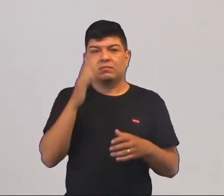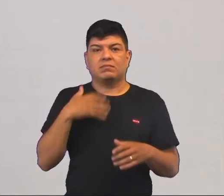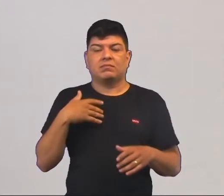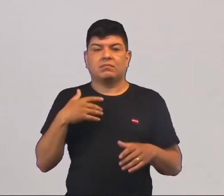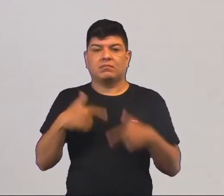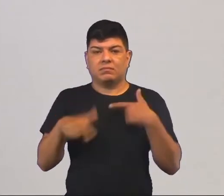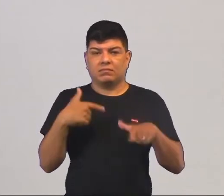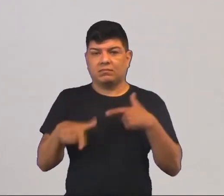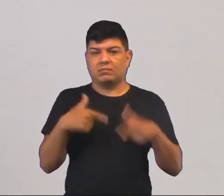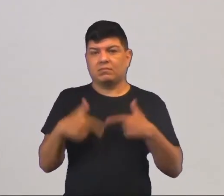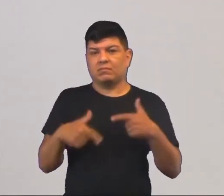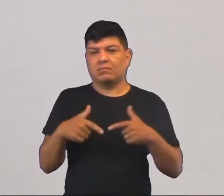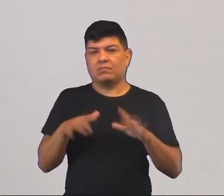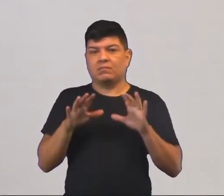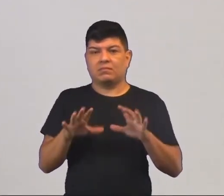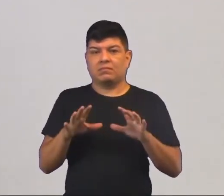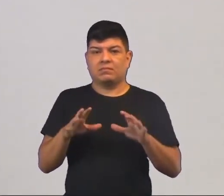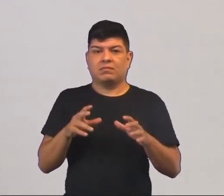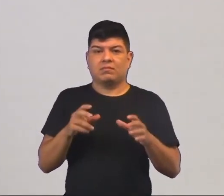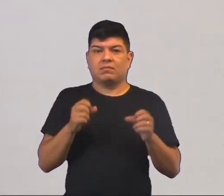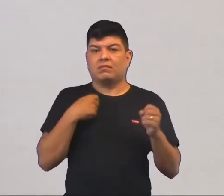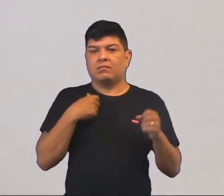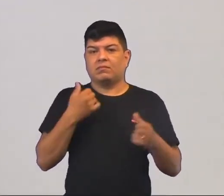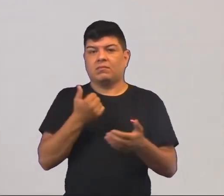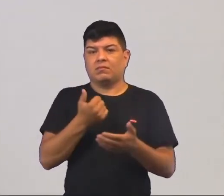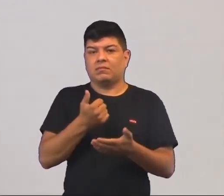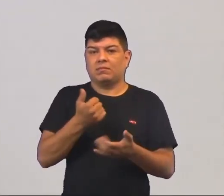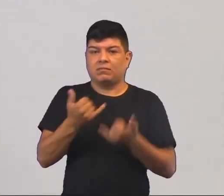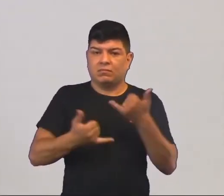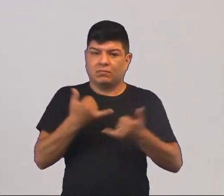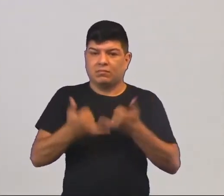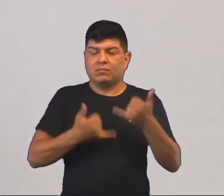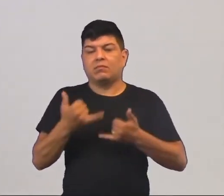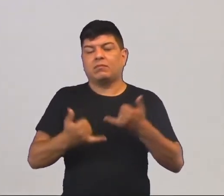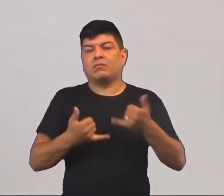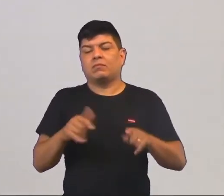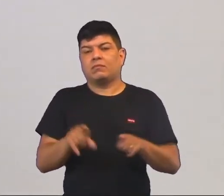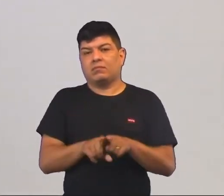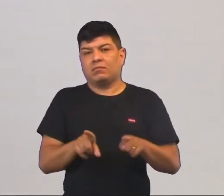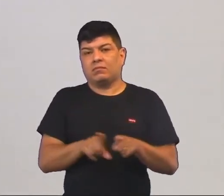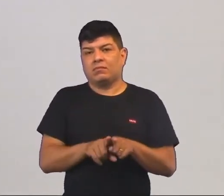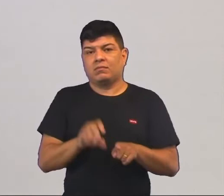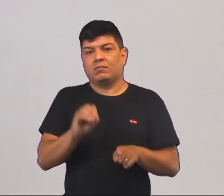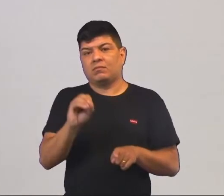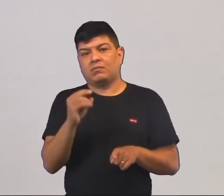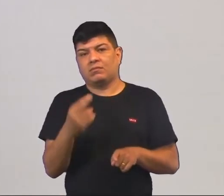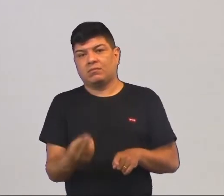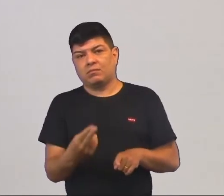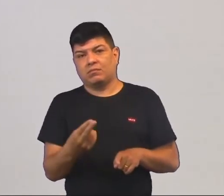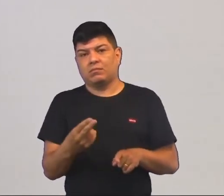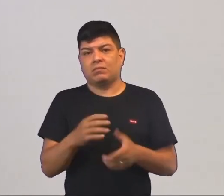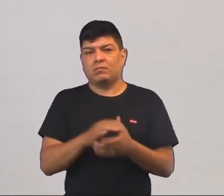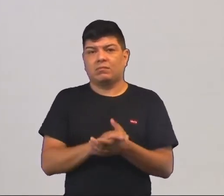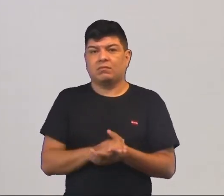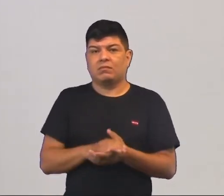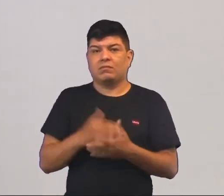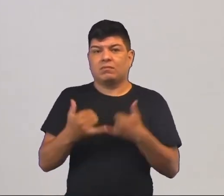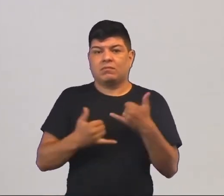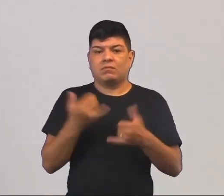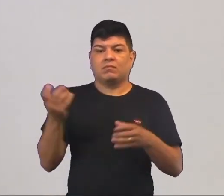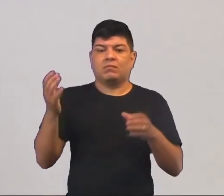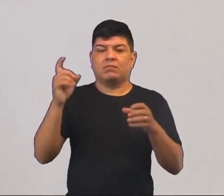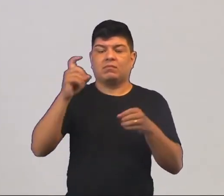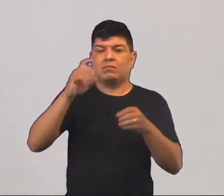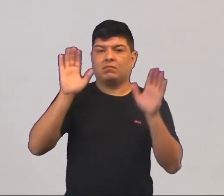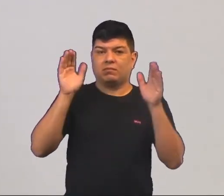empregos temporários, geralmente nos cassinos, né? Nos lazeres, né? No campo ali do entretenimento, que era